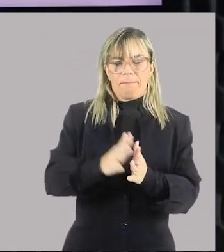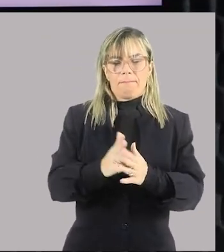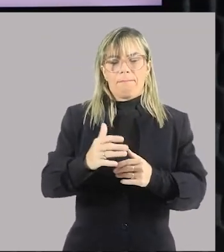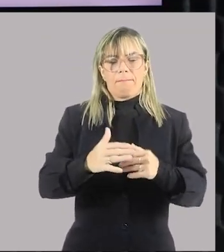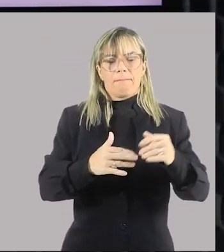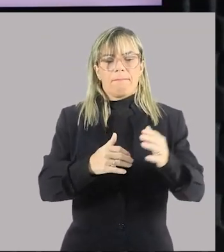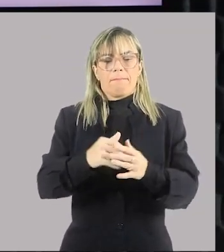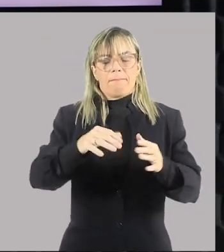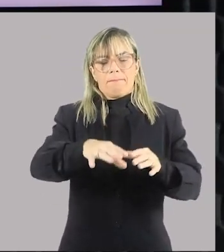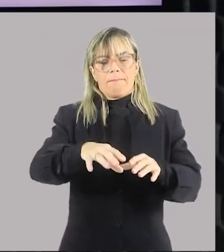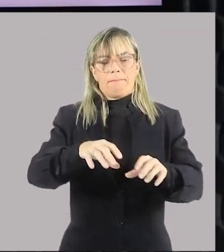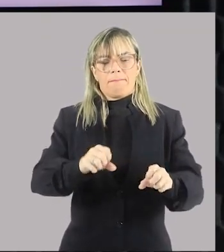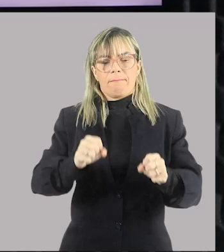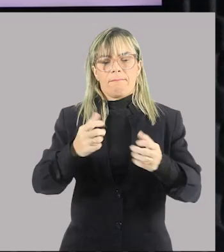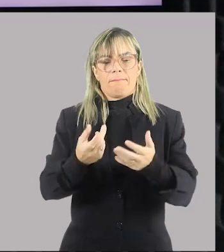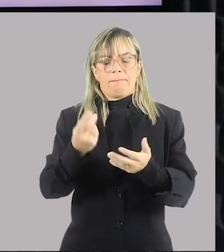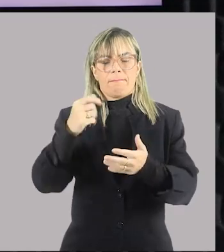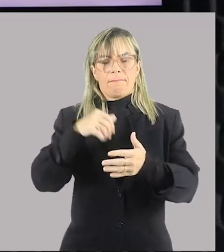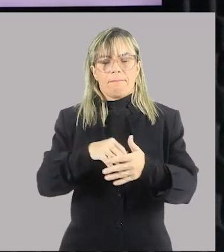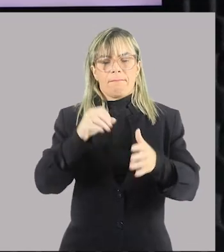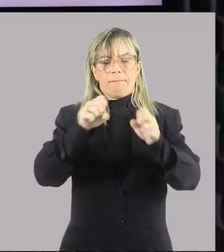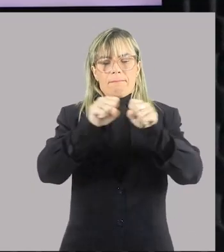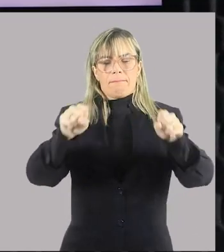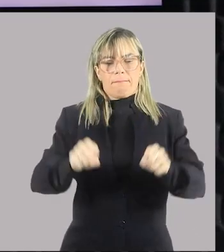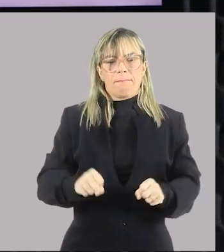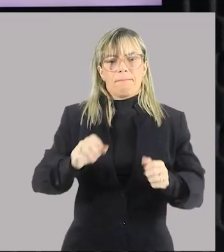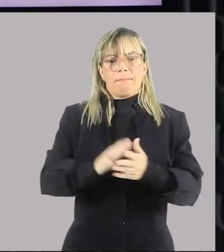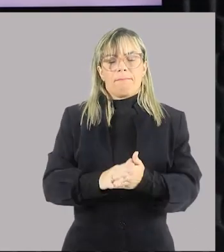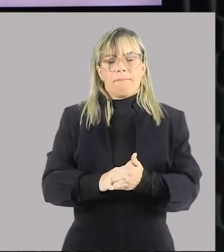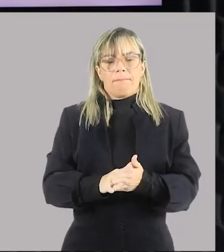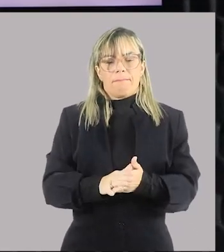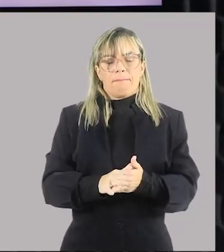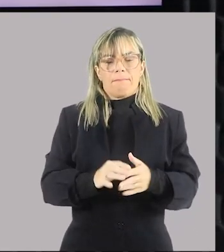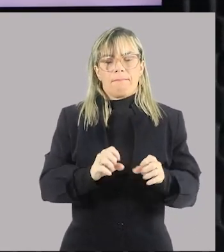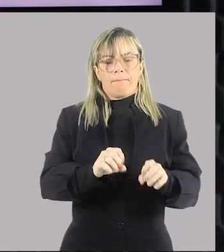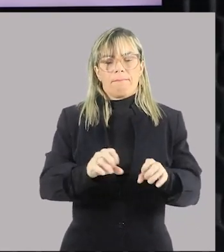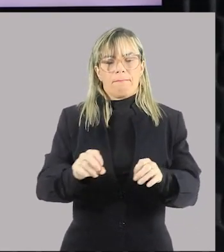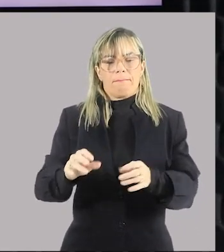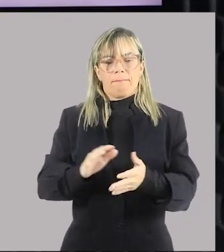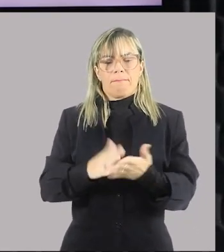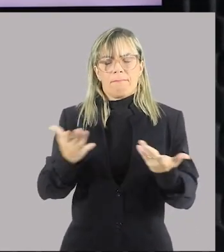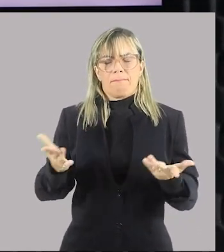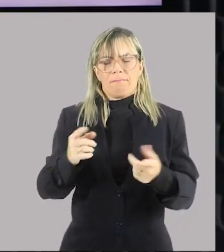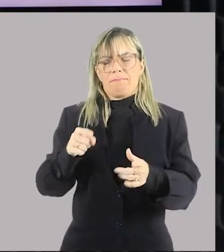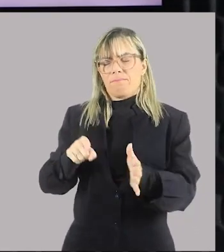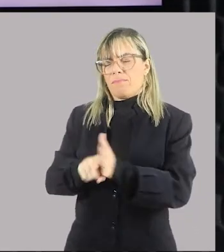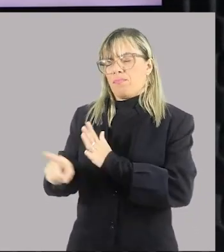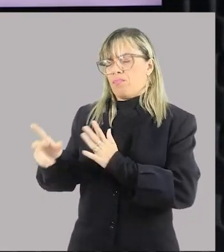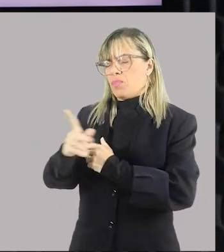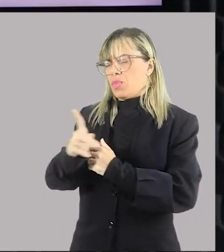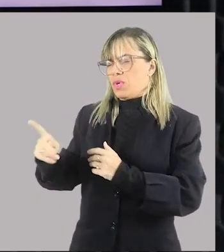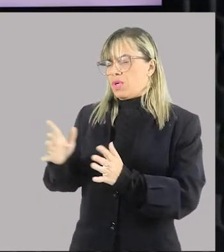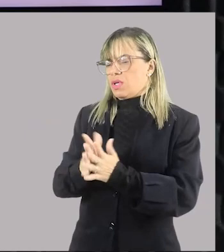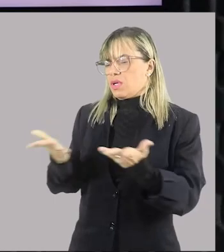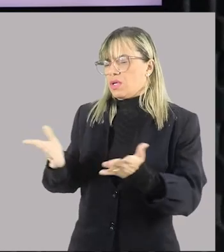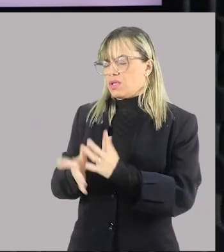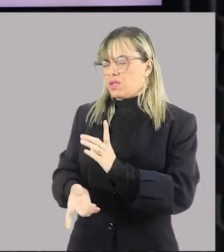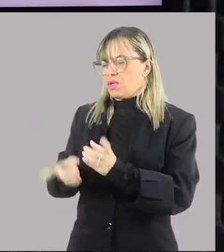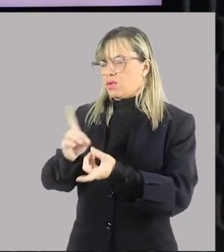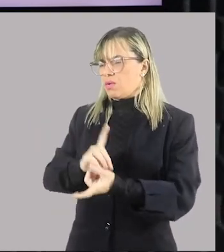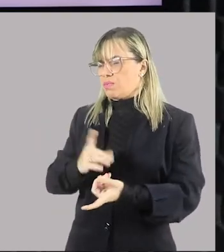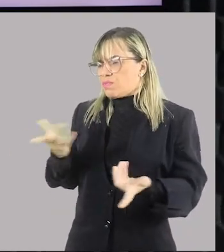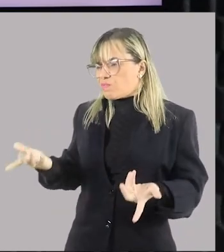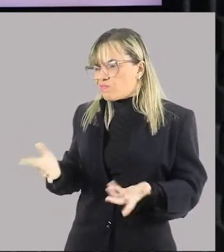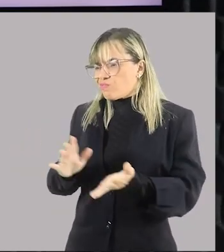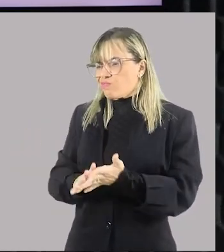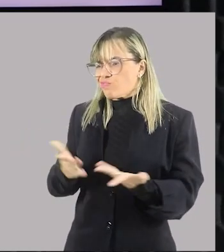investimentos no sistema educacional. Mas vou dizer, professor, então está havendo uma contradição. O senhor falou em momentos anteriores que